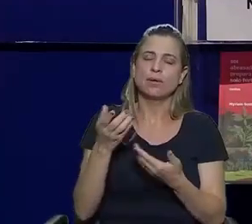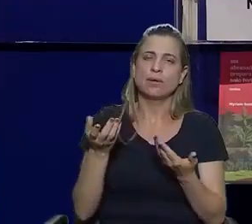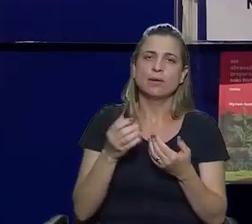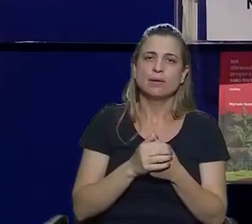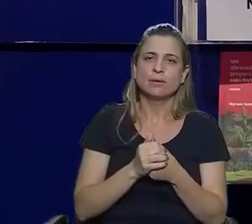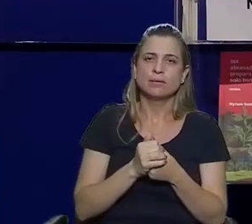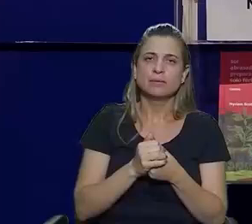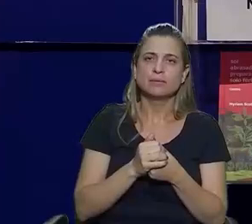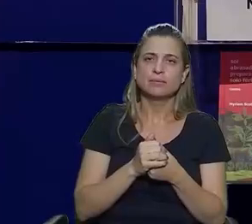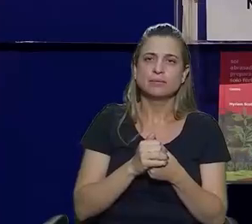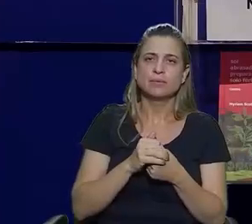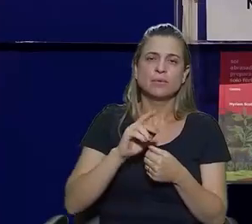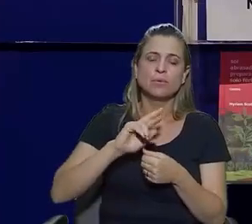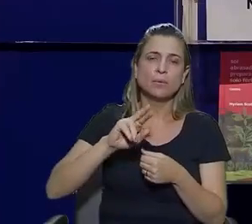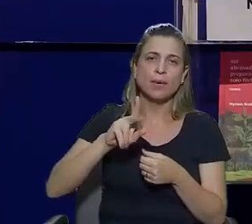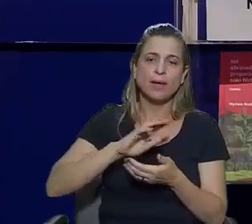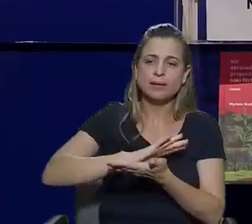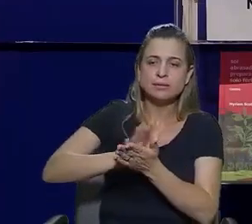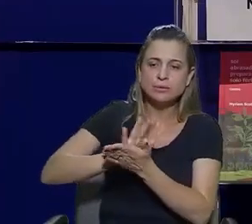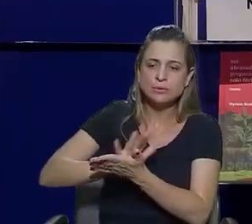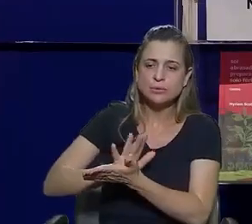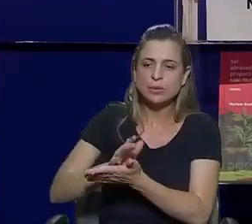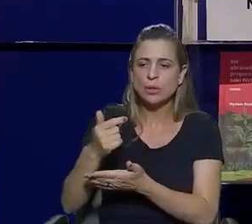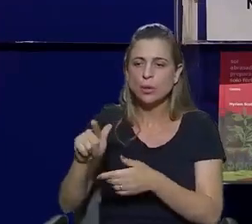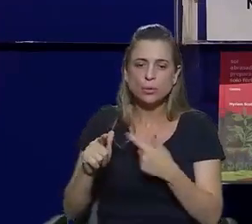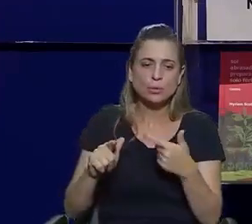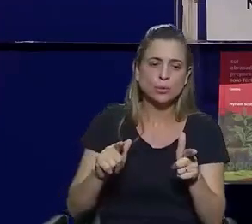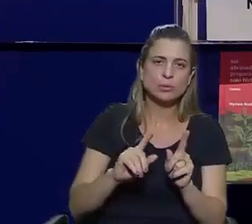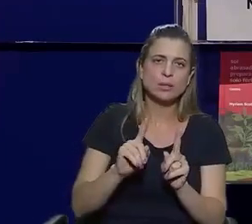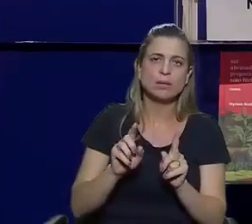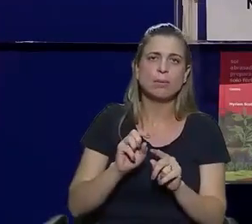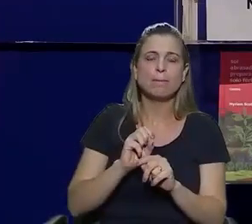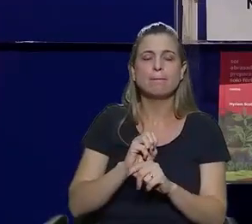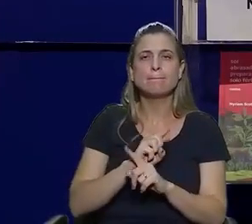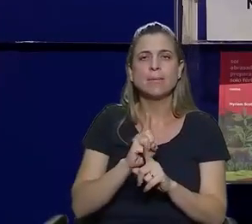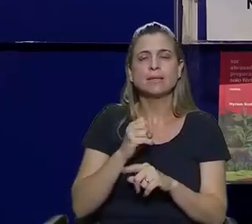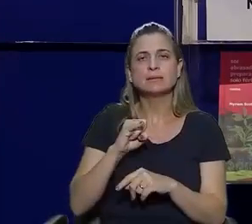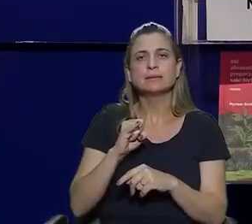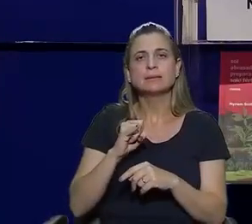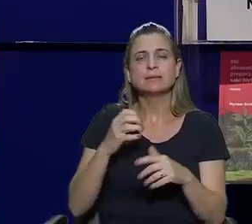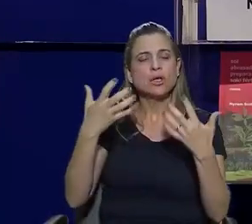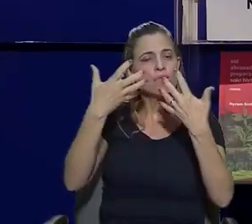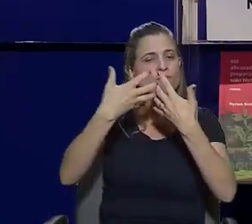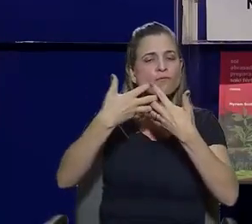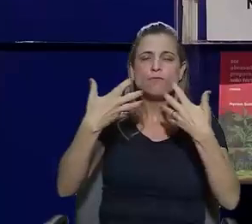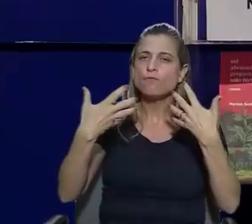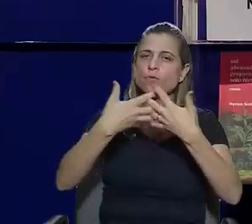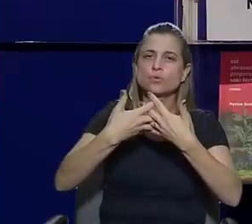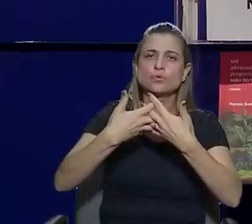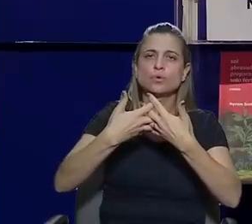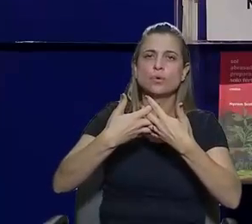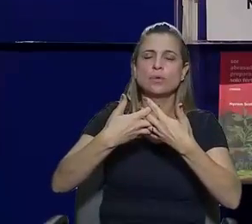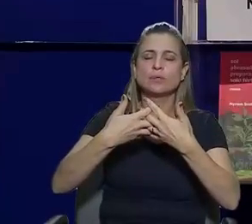que uma coisa vai aniquilar a outra, mas se tudo estiver funcionando, não há história. Isso está lá desde